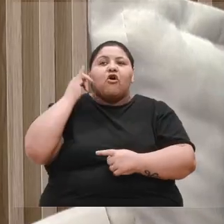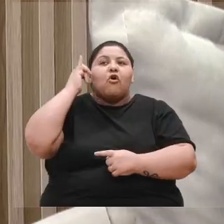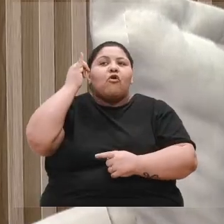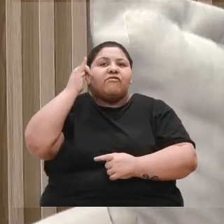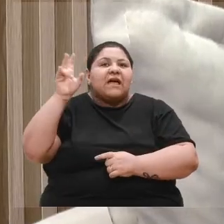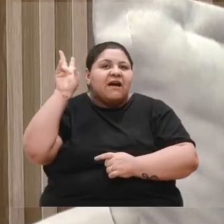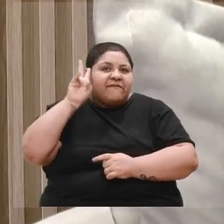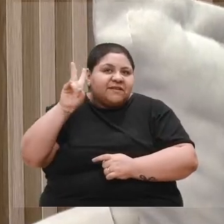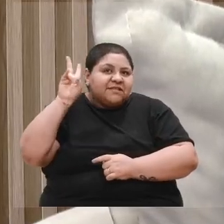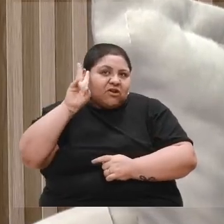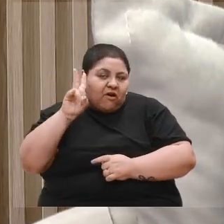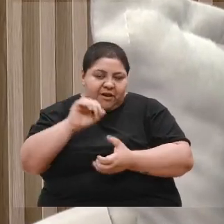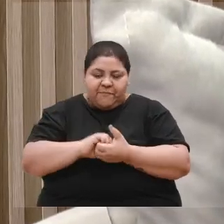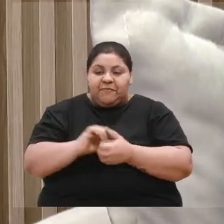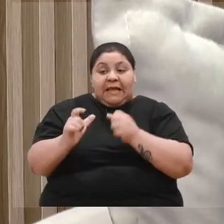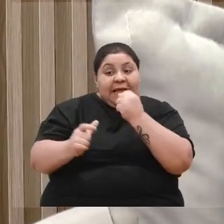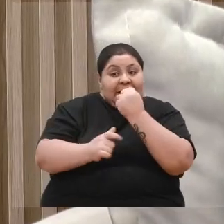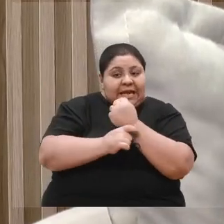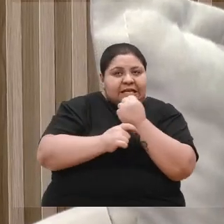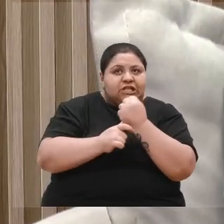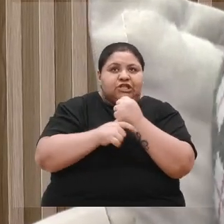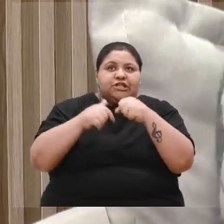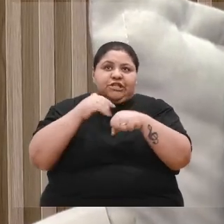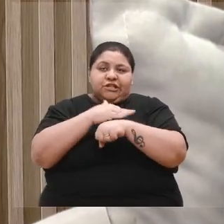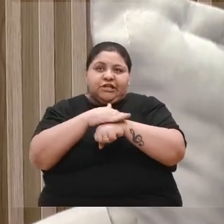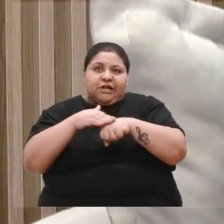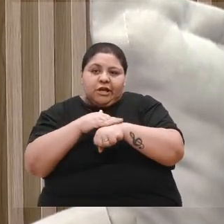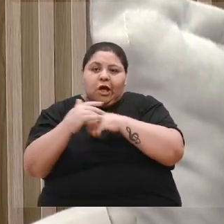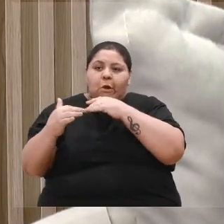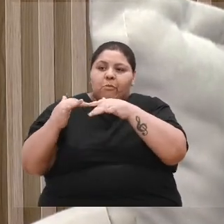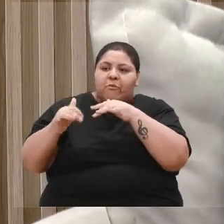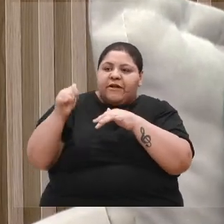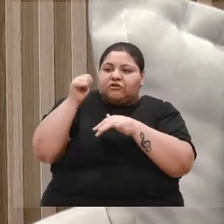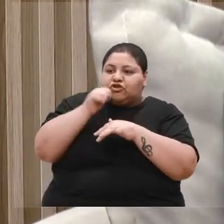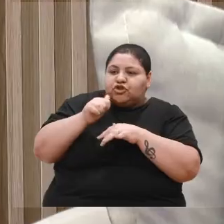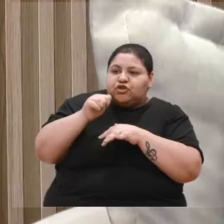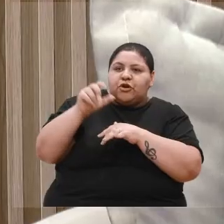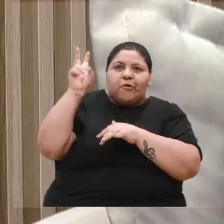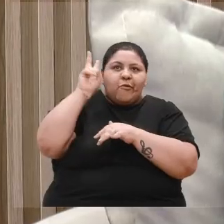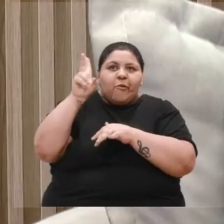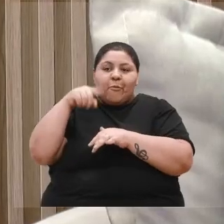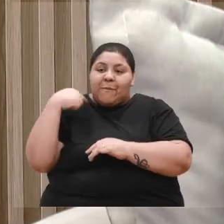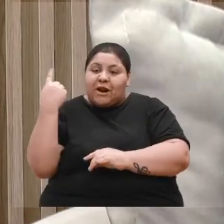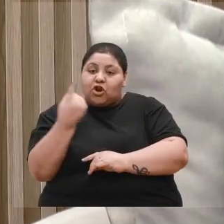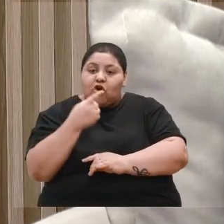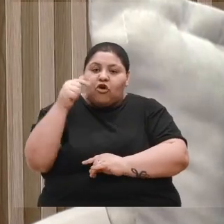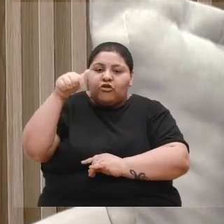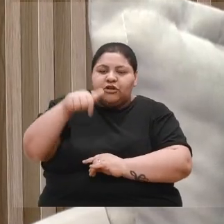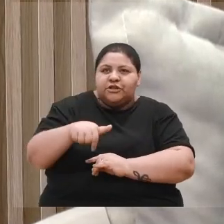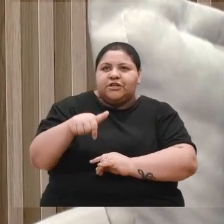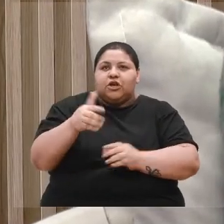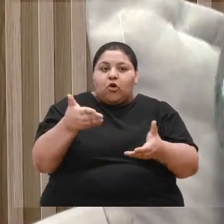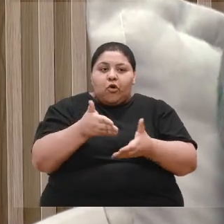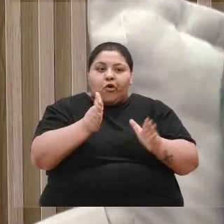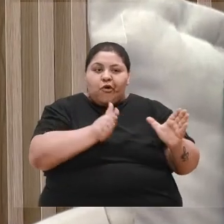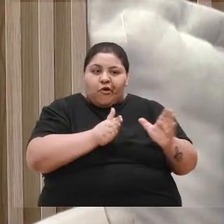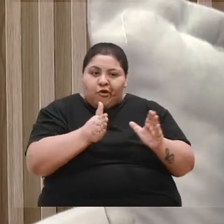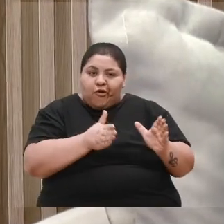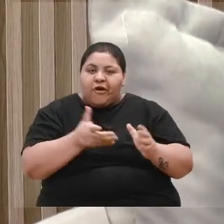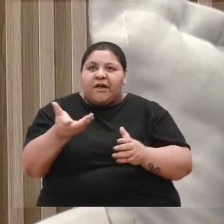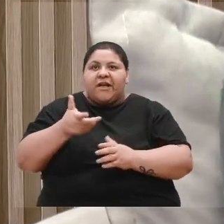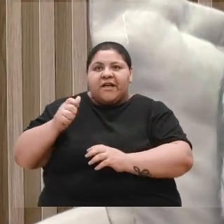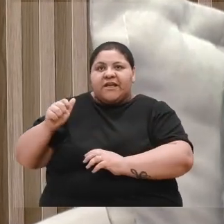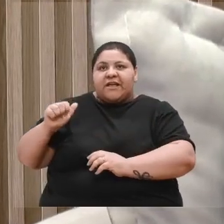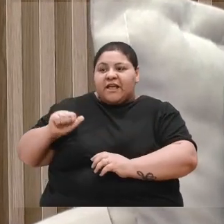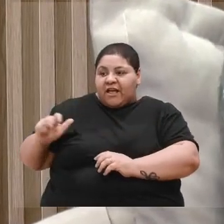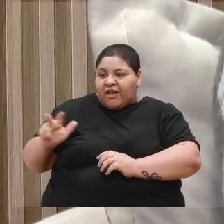garantir essas conversas, assim, para a história, para o movimento de mulheres, para nós que estamos, assim, numa época que a gente